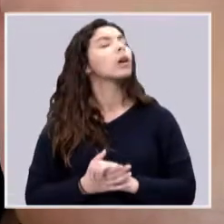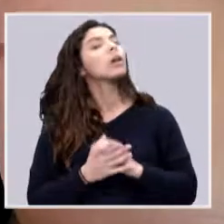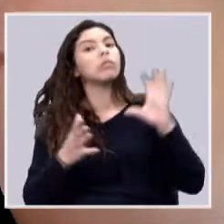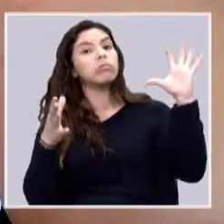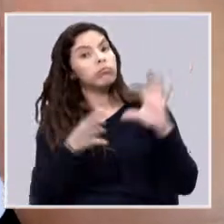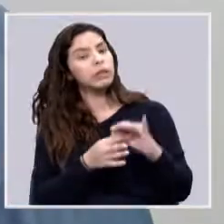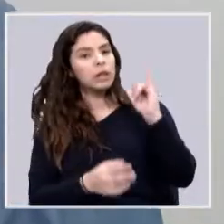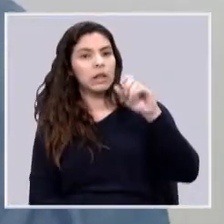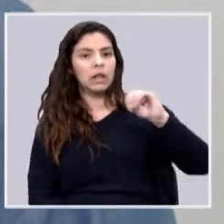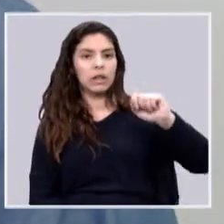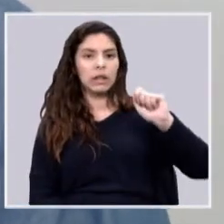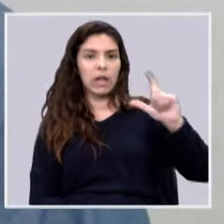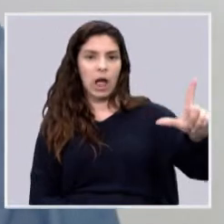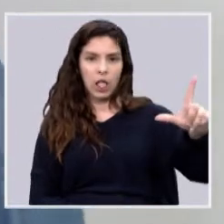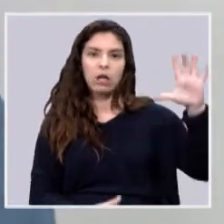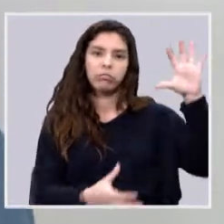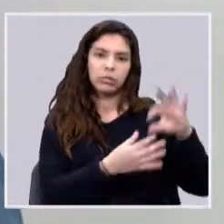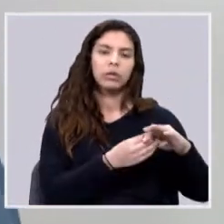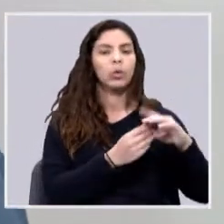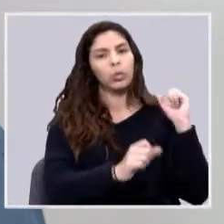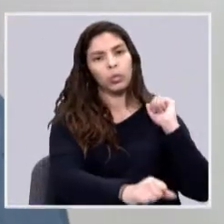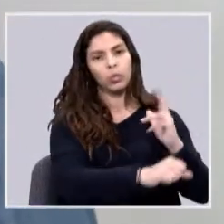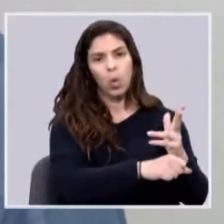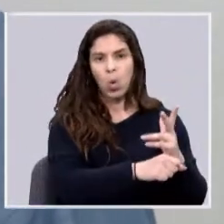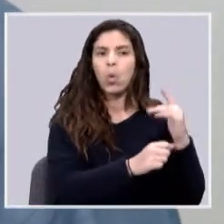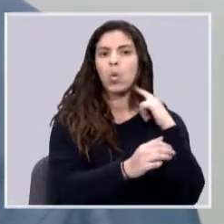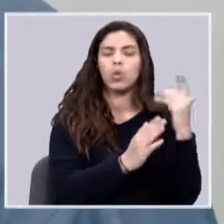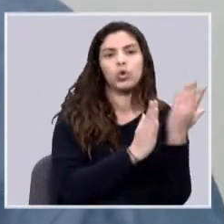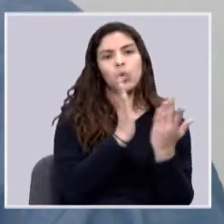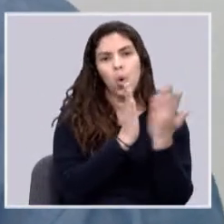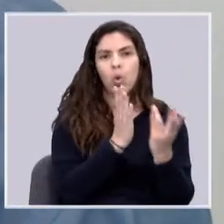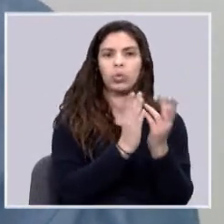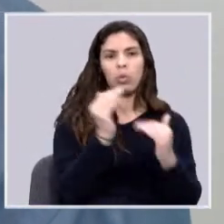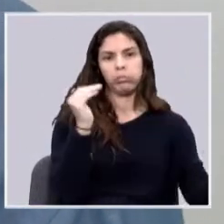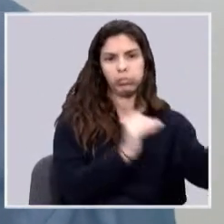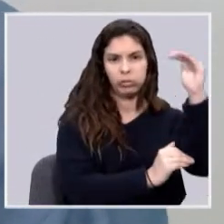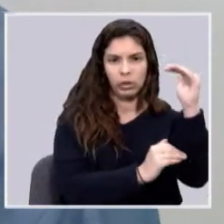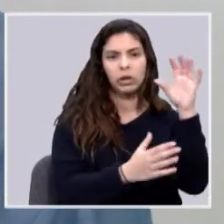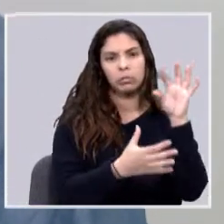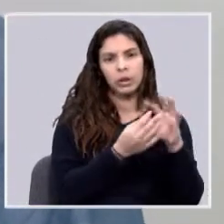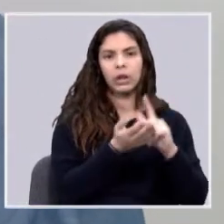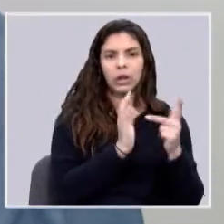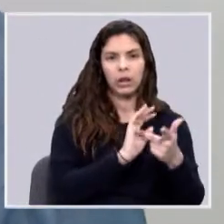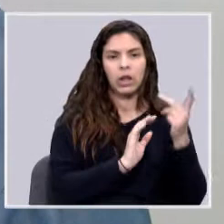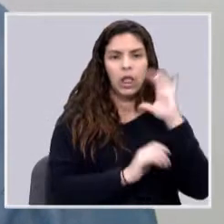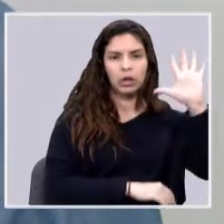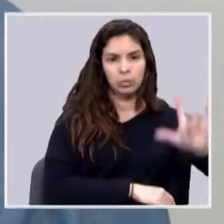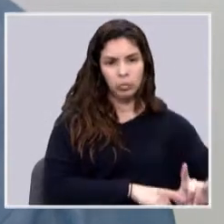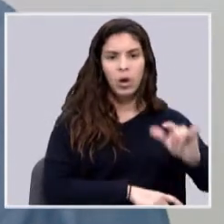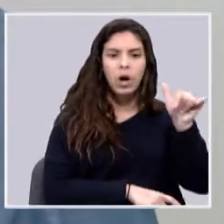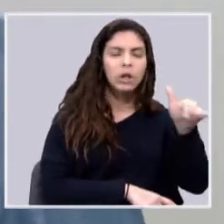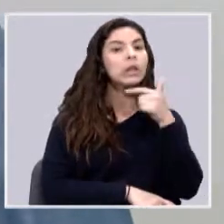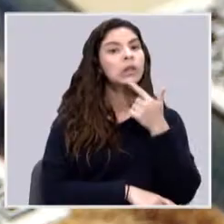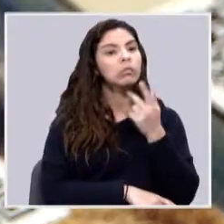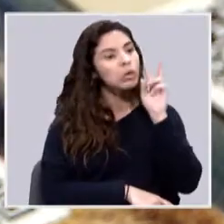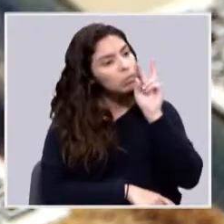desenvolvida em parceria com o ISEL, com outra escola do Instituto Politécnico de Lisboa, que é um auxiliar de visita de paisagem.